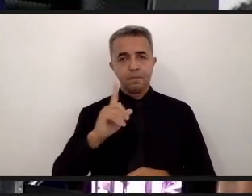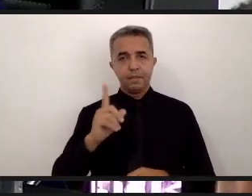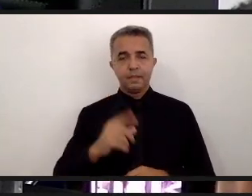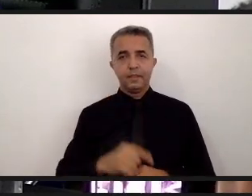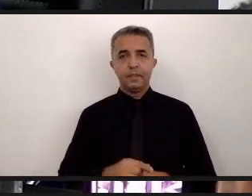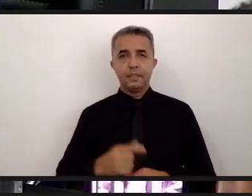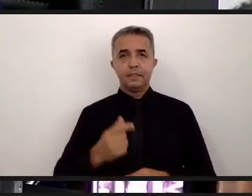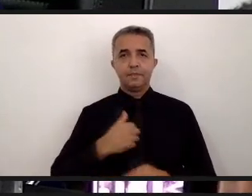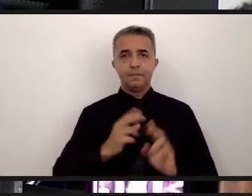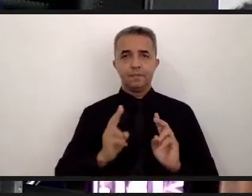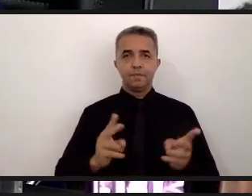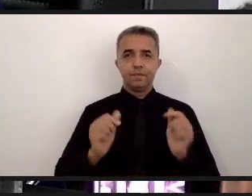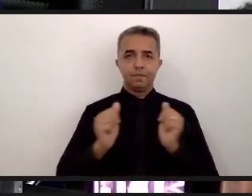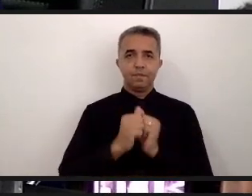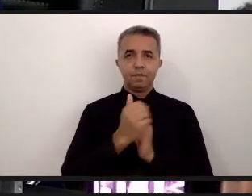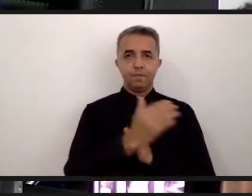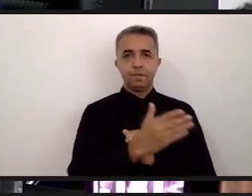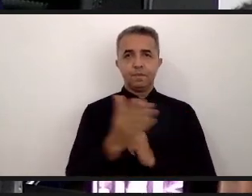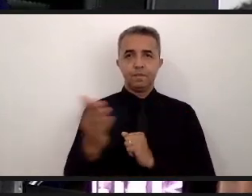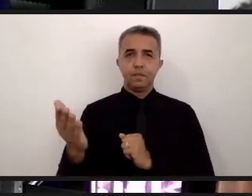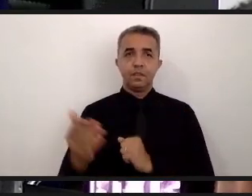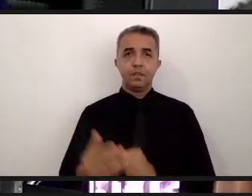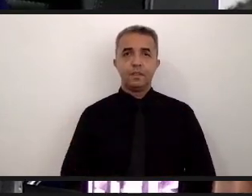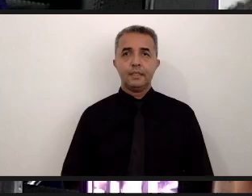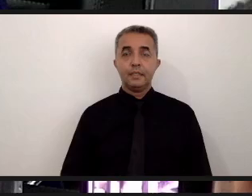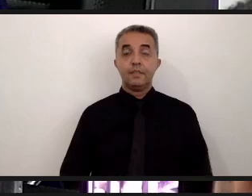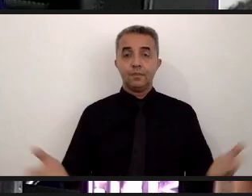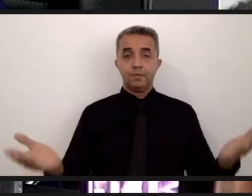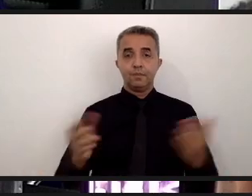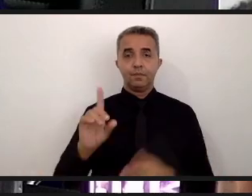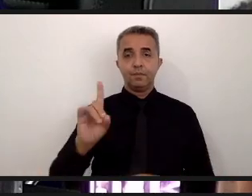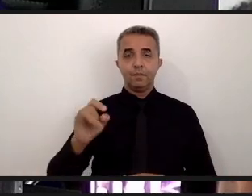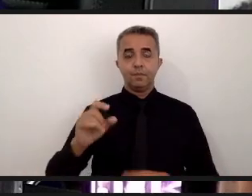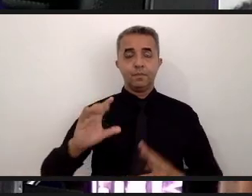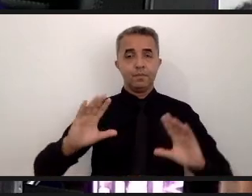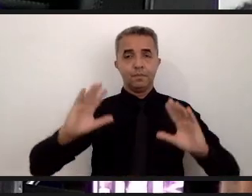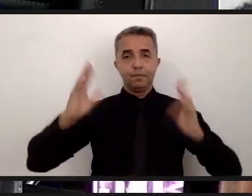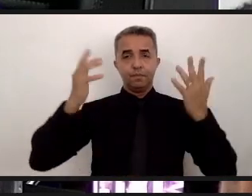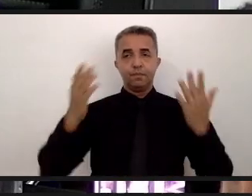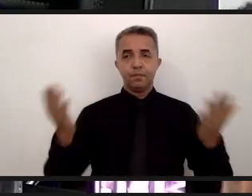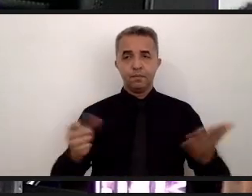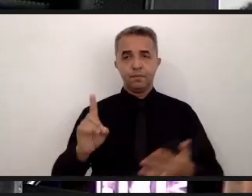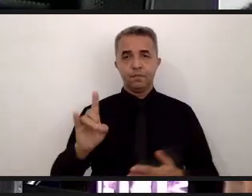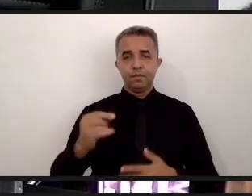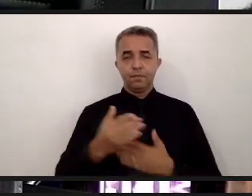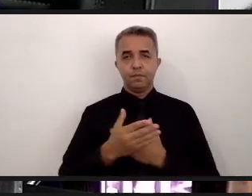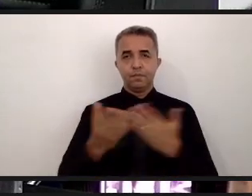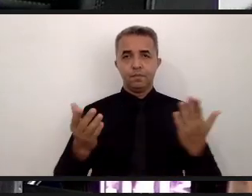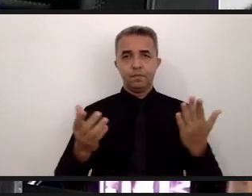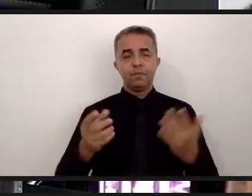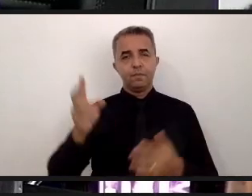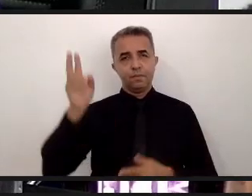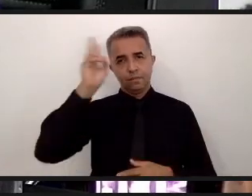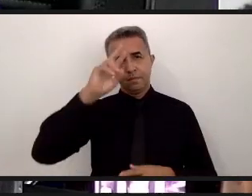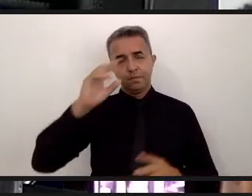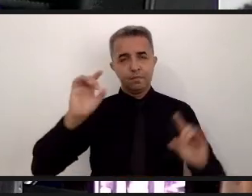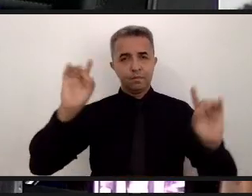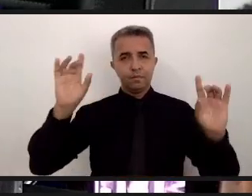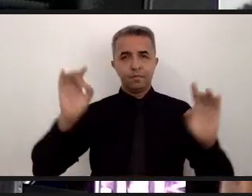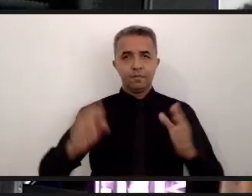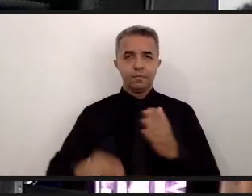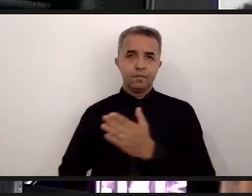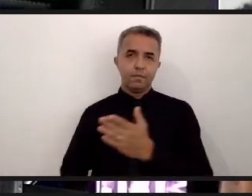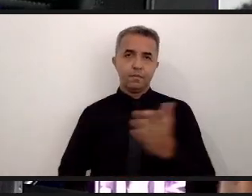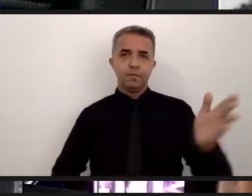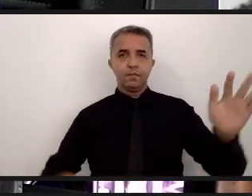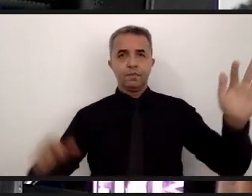vai estar do lado de vocês. Então, hoje é dia de festa, hoje é dia de comemoração. E eu quero dizer para vocês que vocês sejam muito